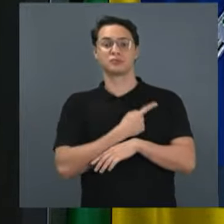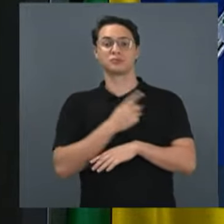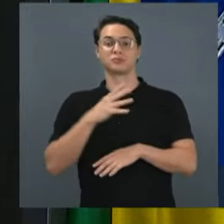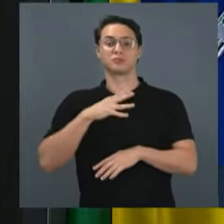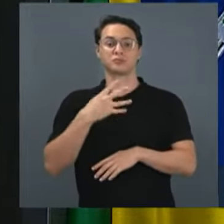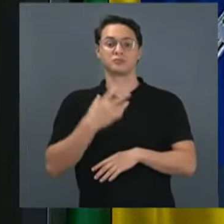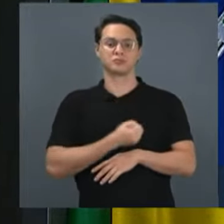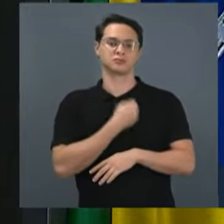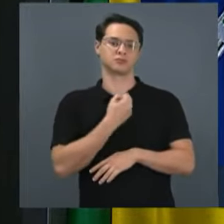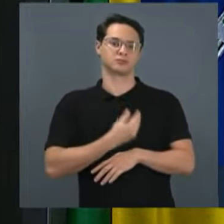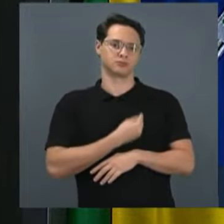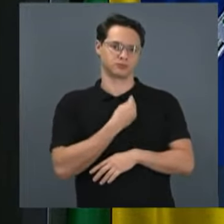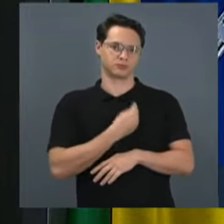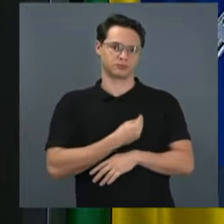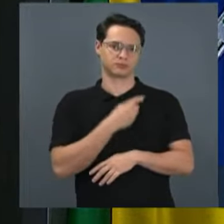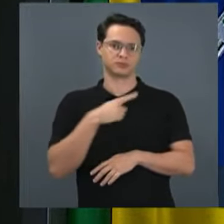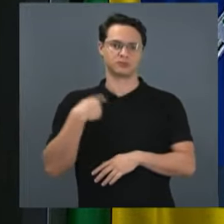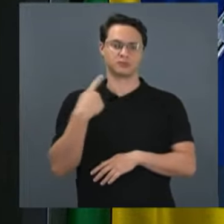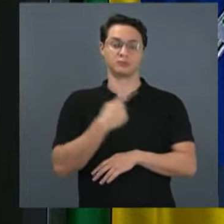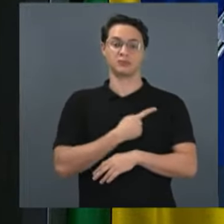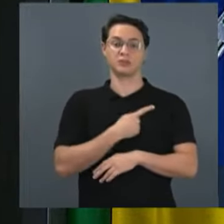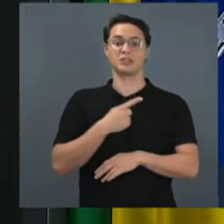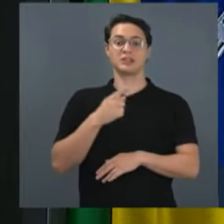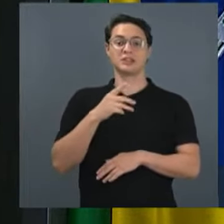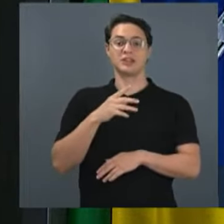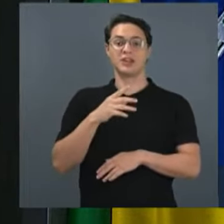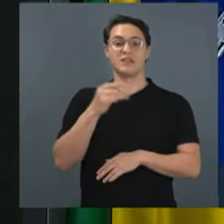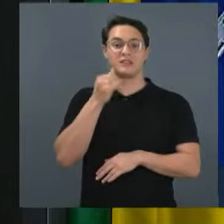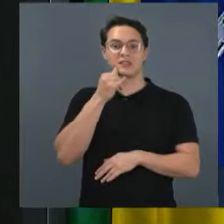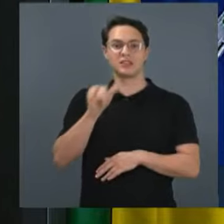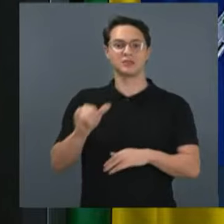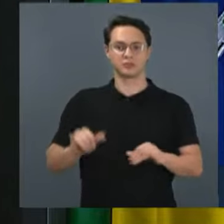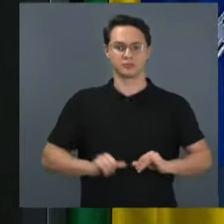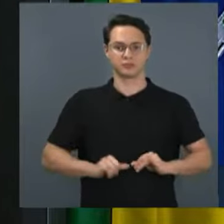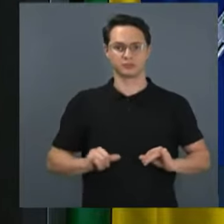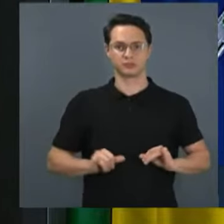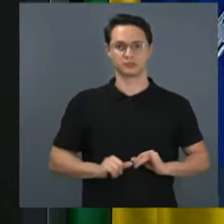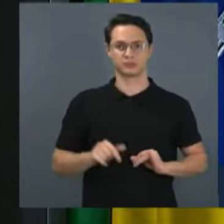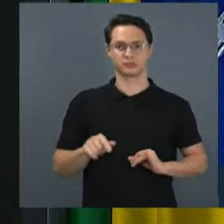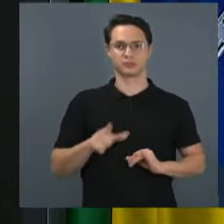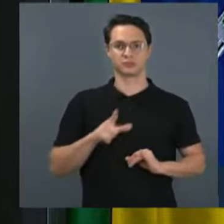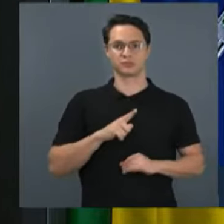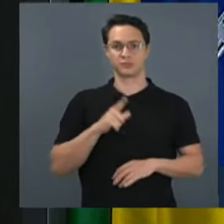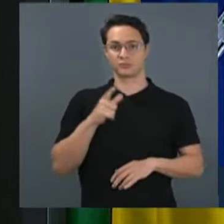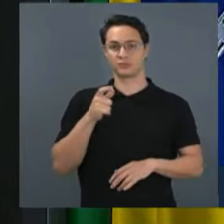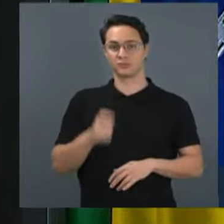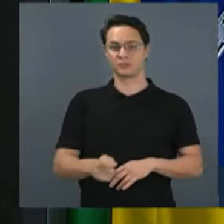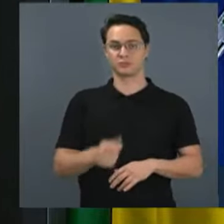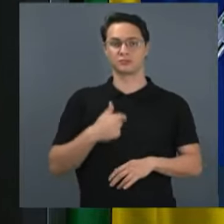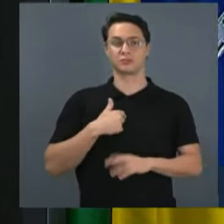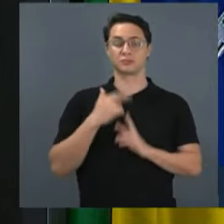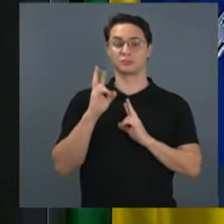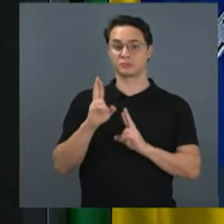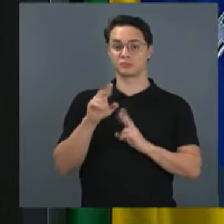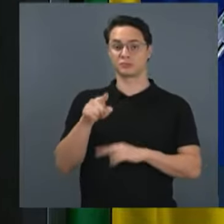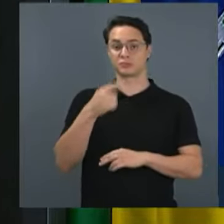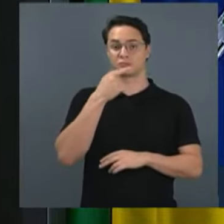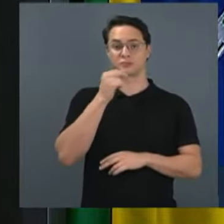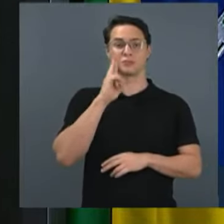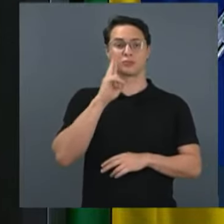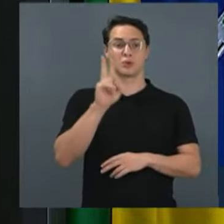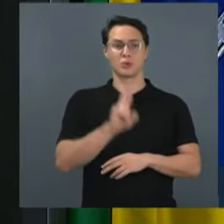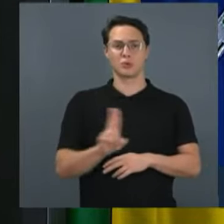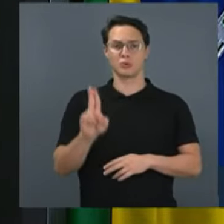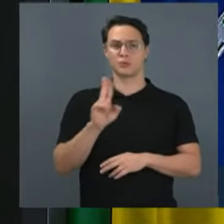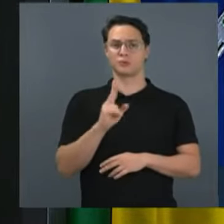vidas, nós vamos poupar sofrimentos aqui com essa decisão. Eu espero que o senhor use sua